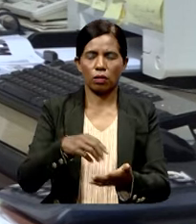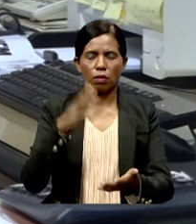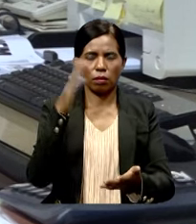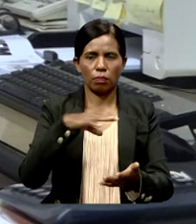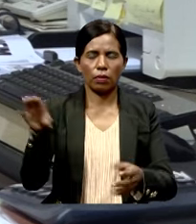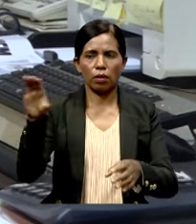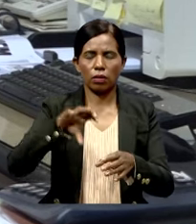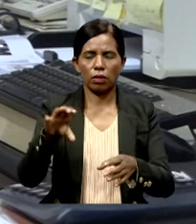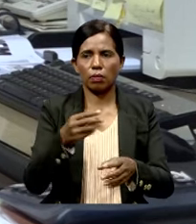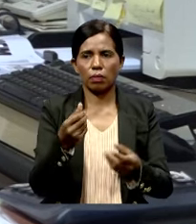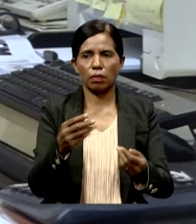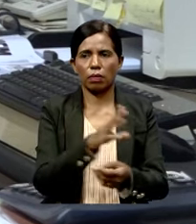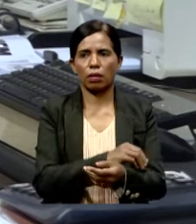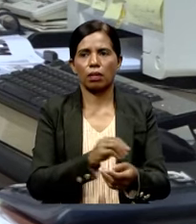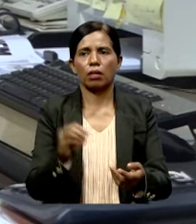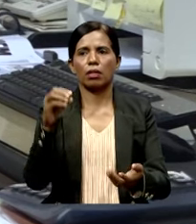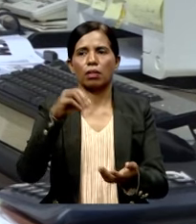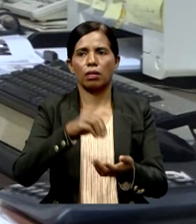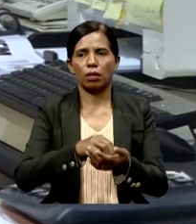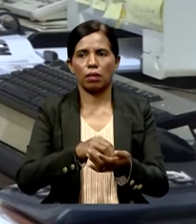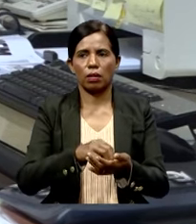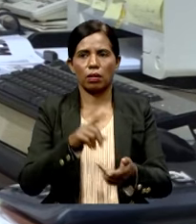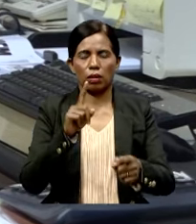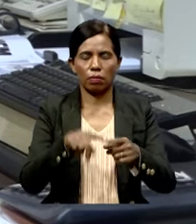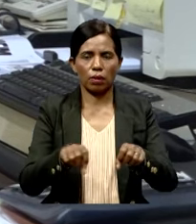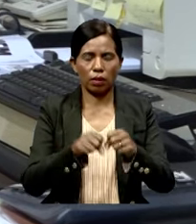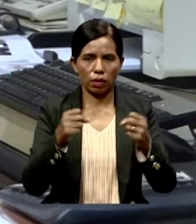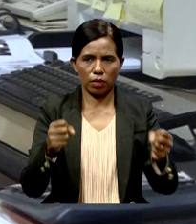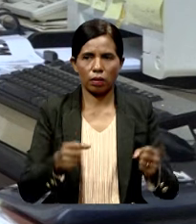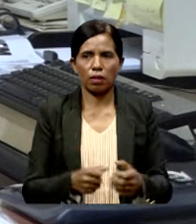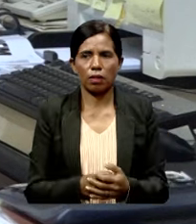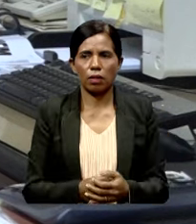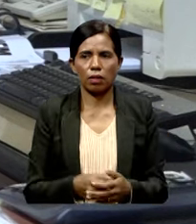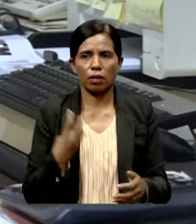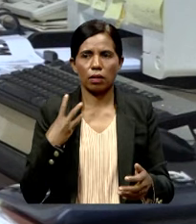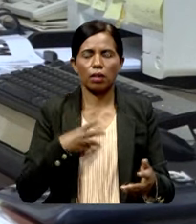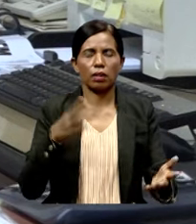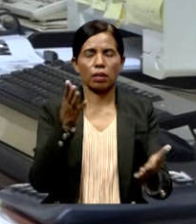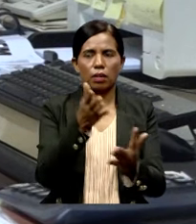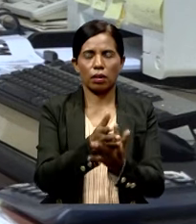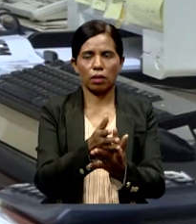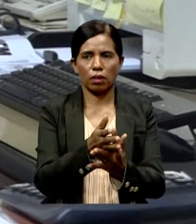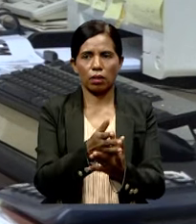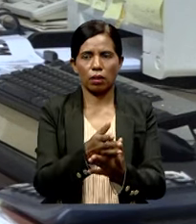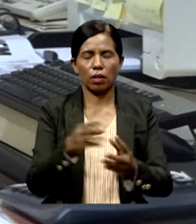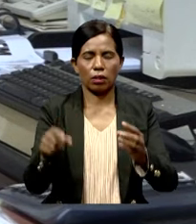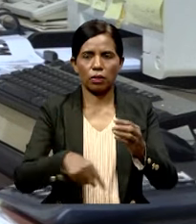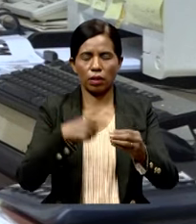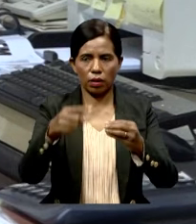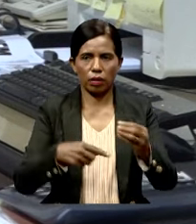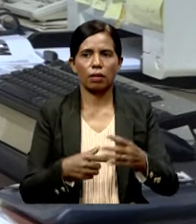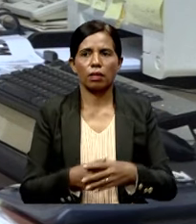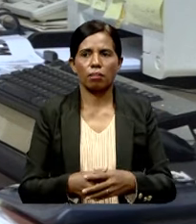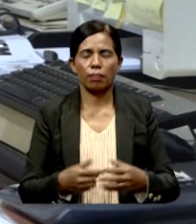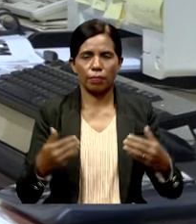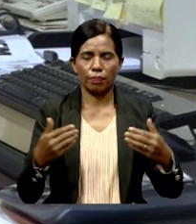usa bedak né para bele conserva sultância né para la bele estrada e quando ita tava ba máquina imprime máquina halai ni